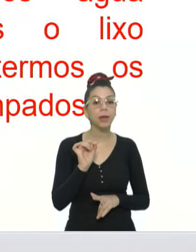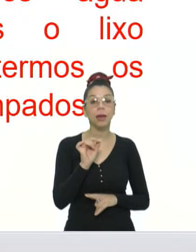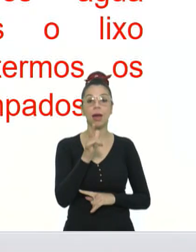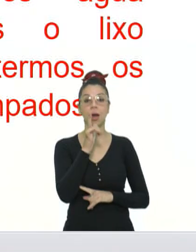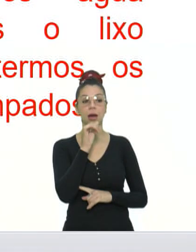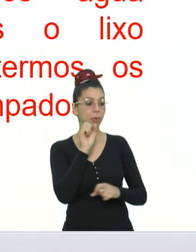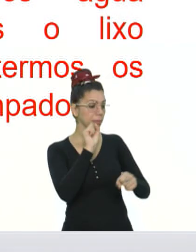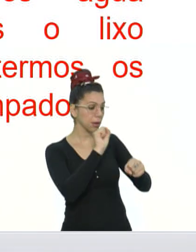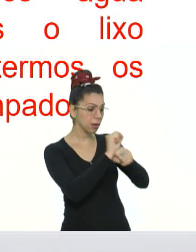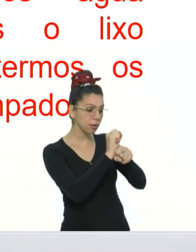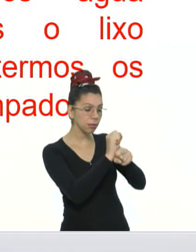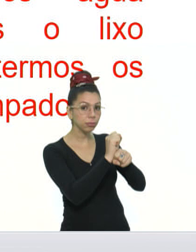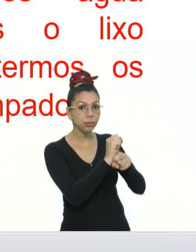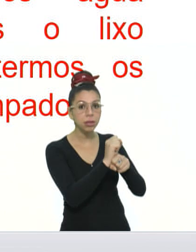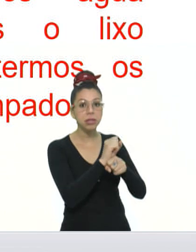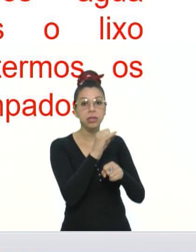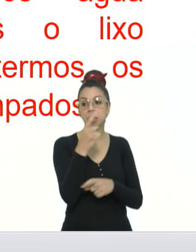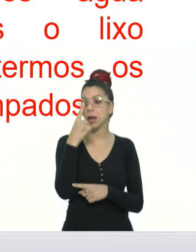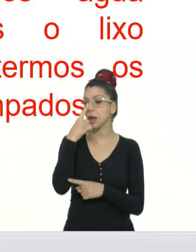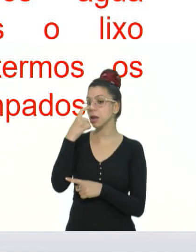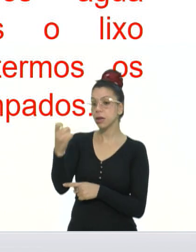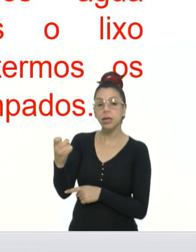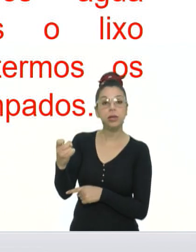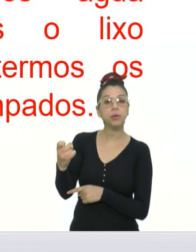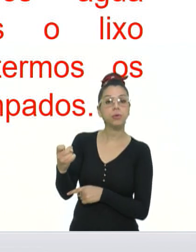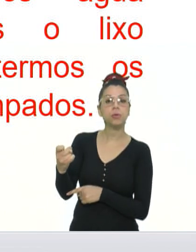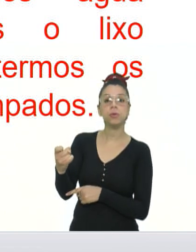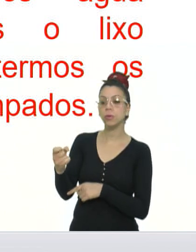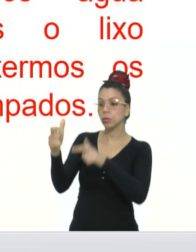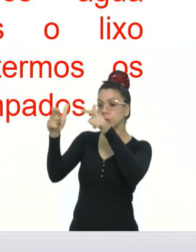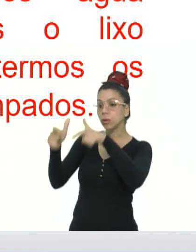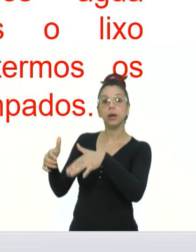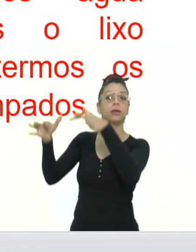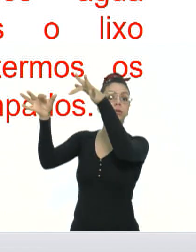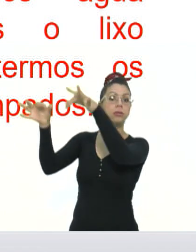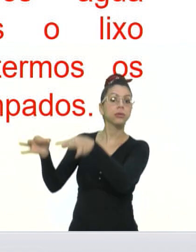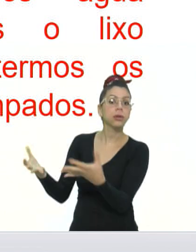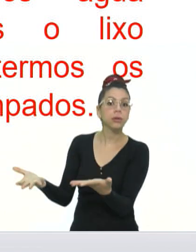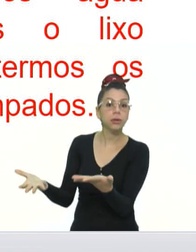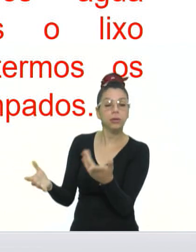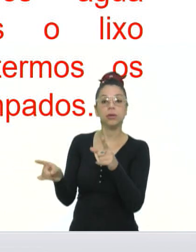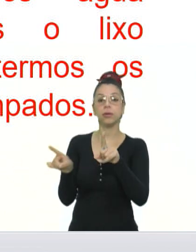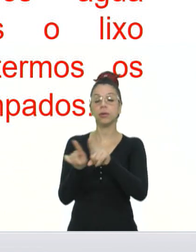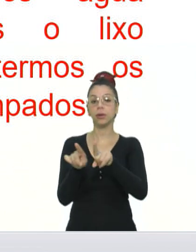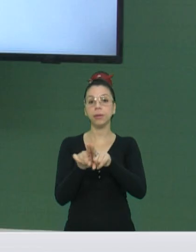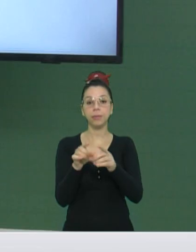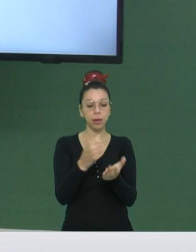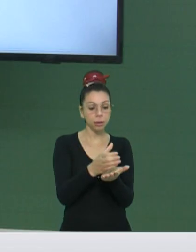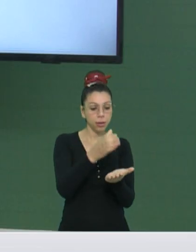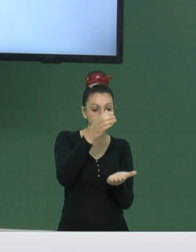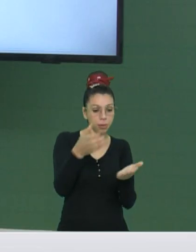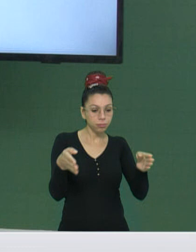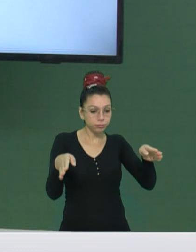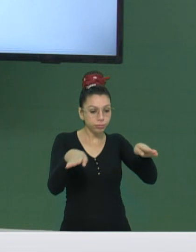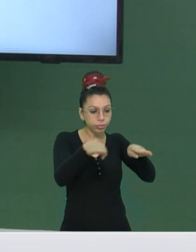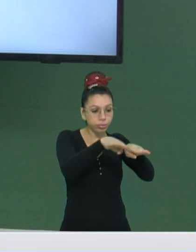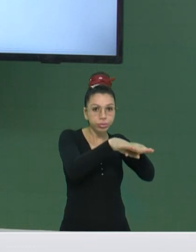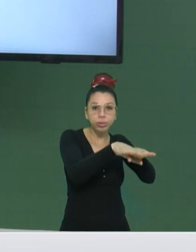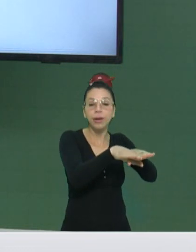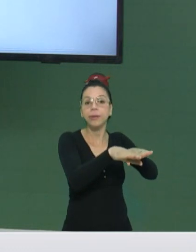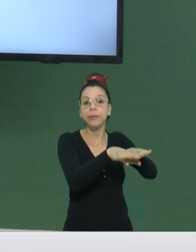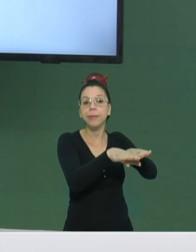parada, descartarmos o lixo adequadamente, mantermos nossos tonéis de água bem tampados, ou